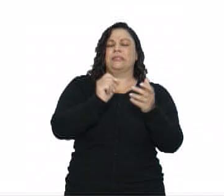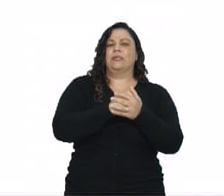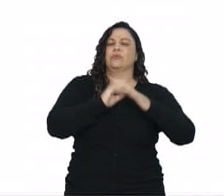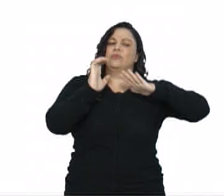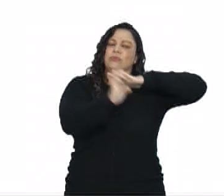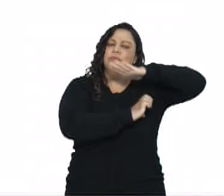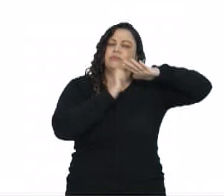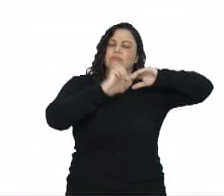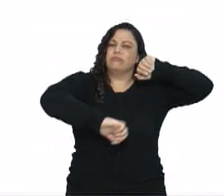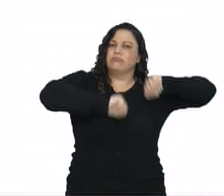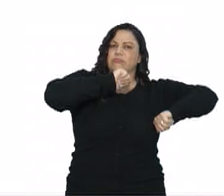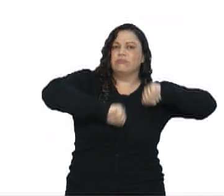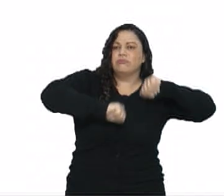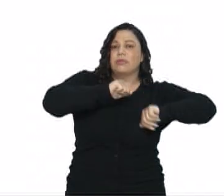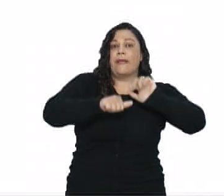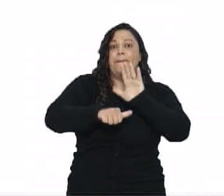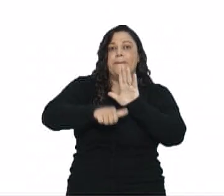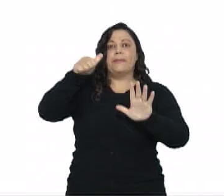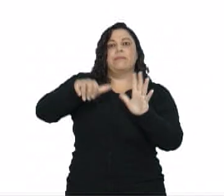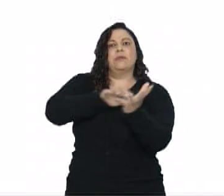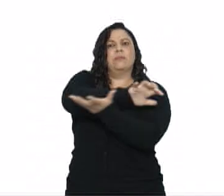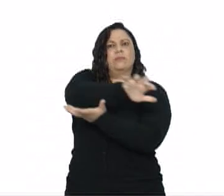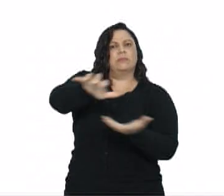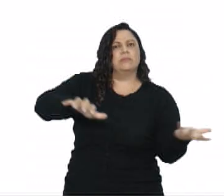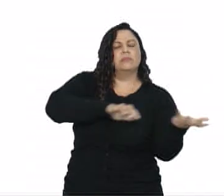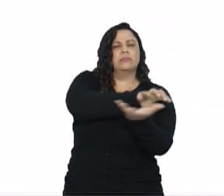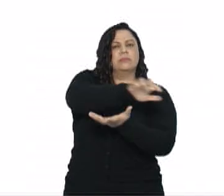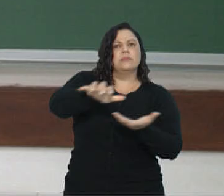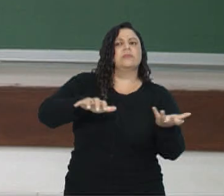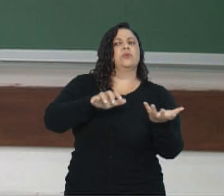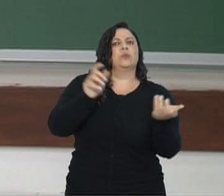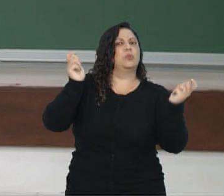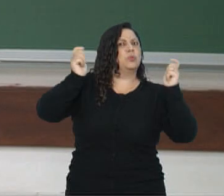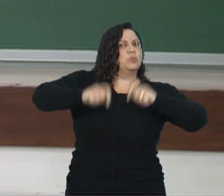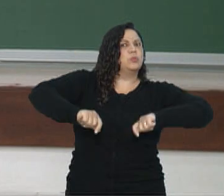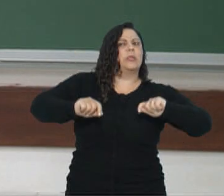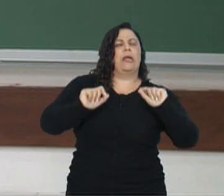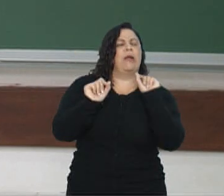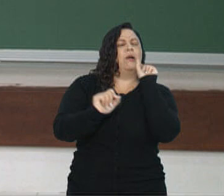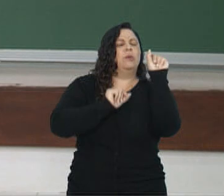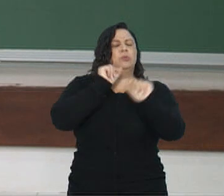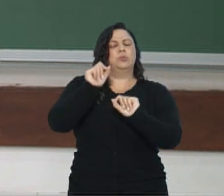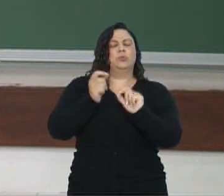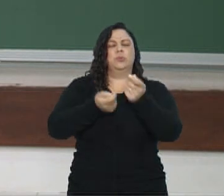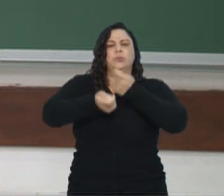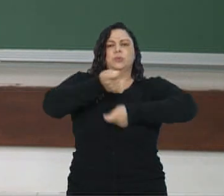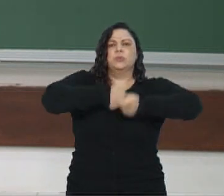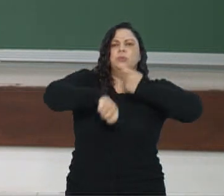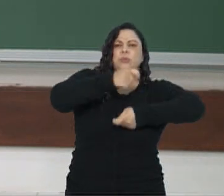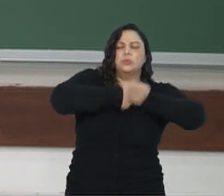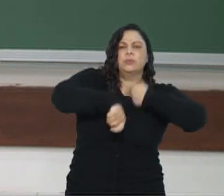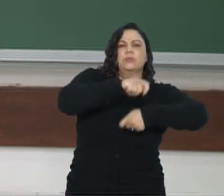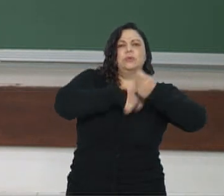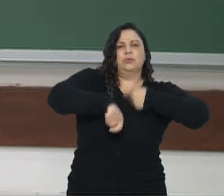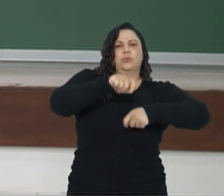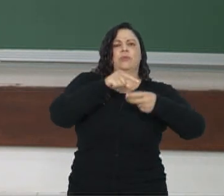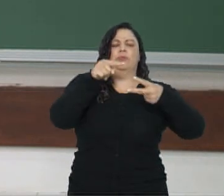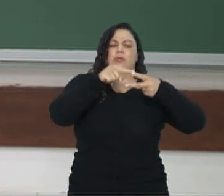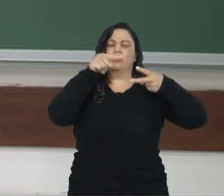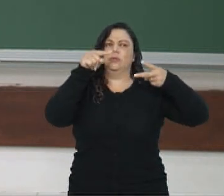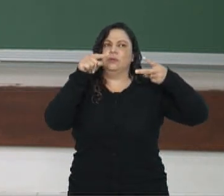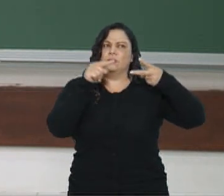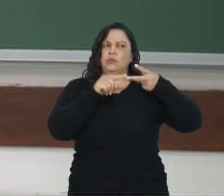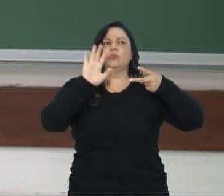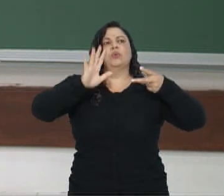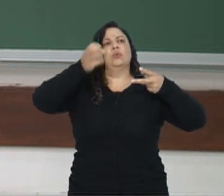de trabalhadores quanto à sua situação econômica e a sua situação de trabalho, que foram os movimentos ludista e o movimento cartista, que